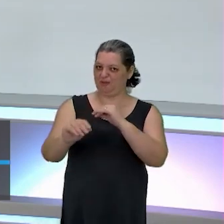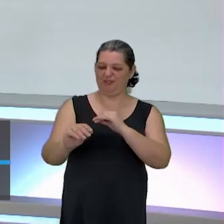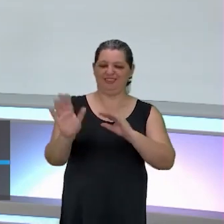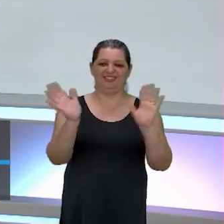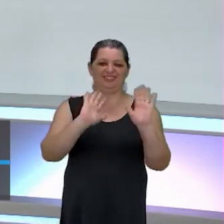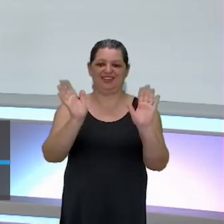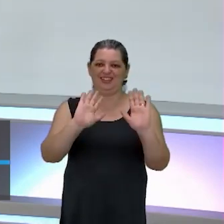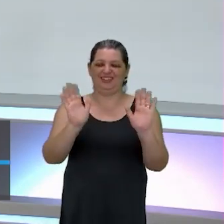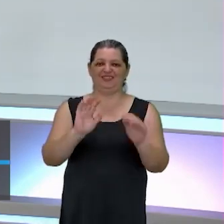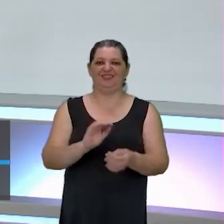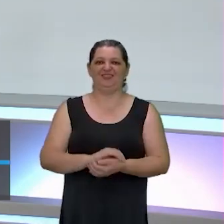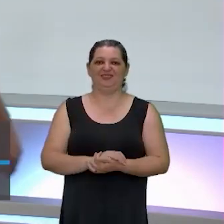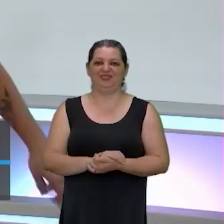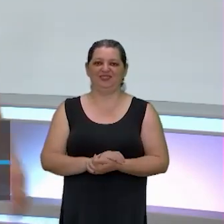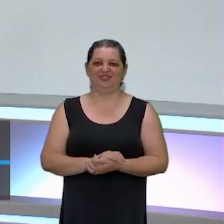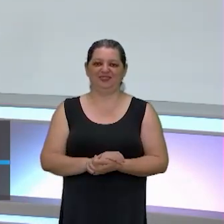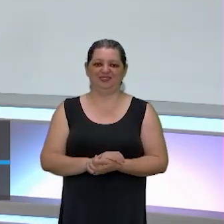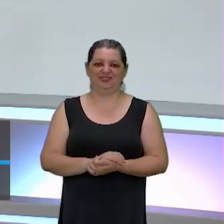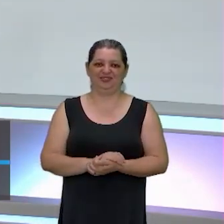até mais pessoal